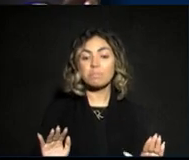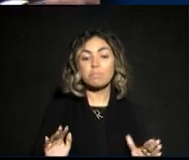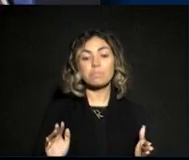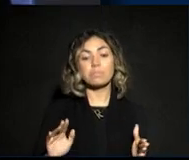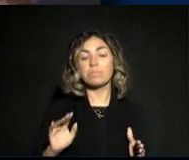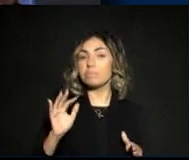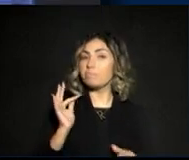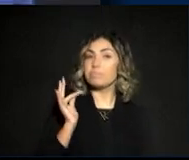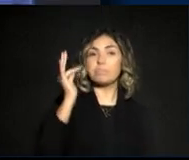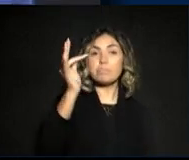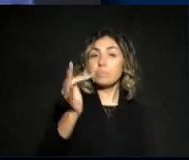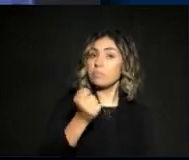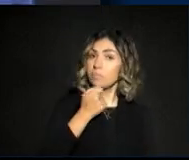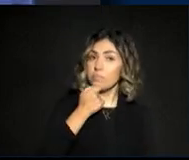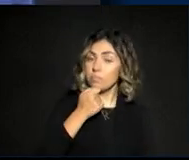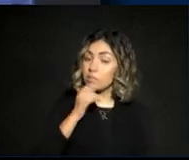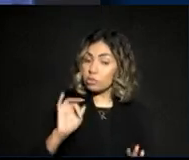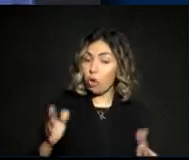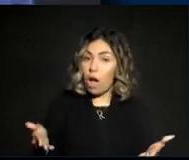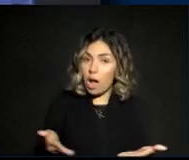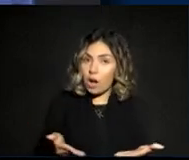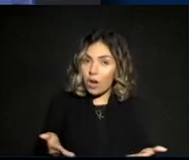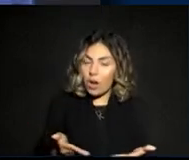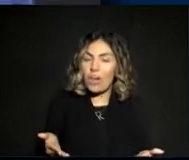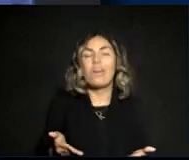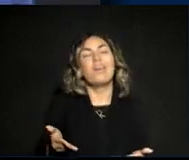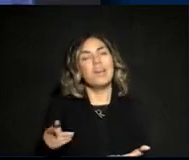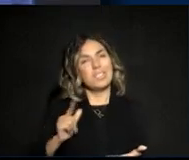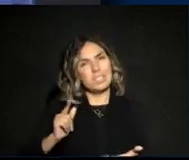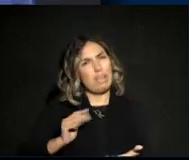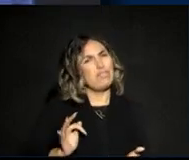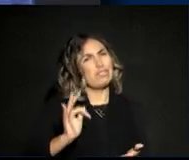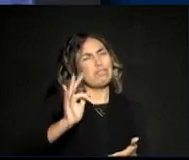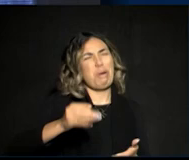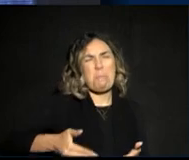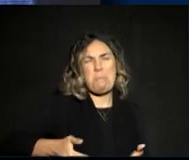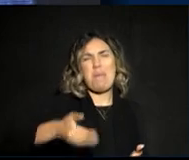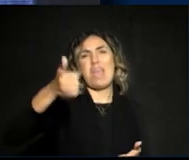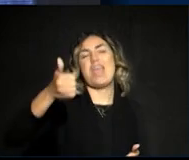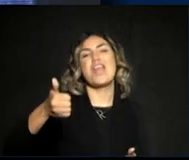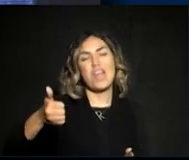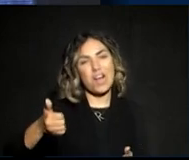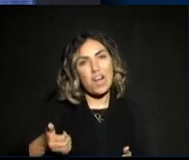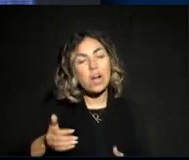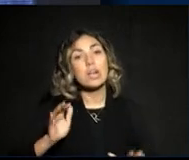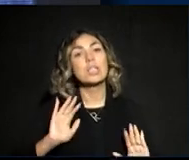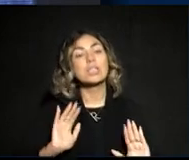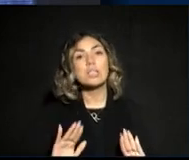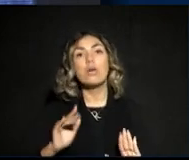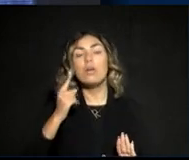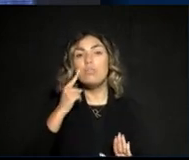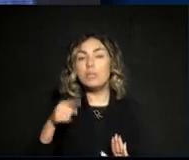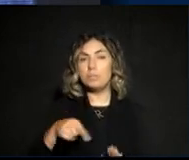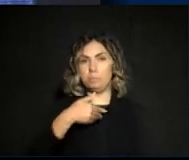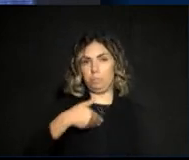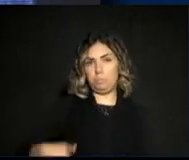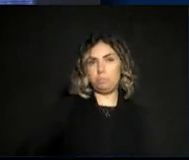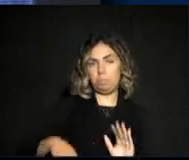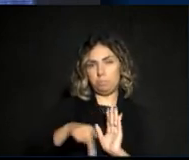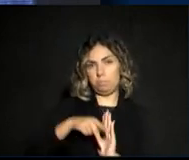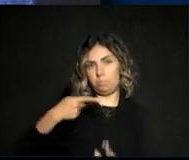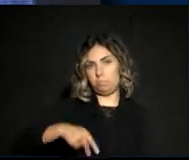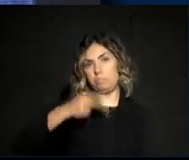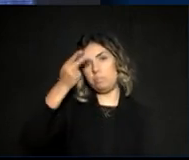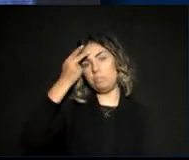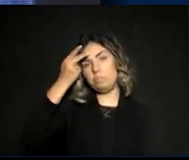o Alexandre isso de fora tá parte então tem muita coisa boa vindo por aí para a gente transpõe isso para o governo cidade de São Paulo